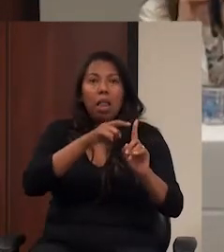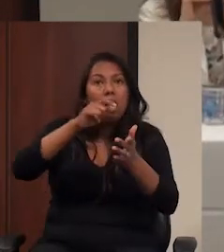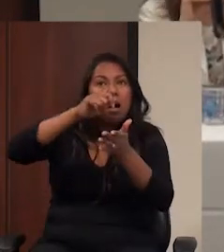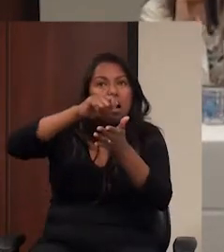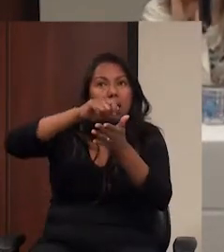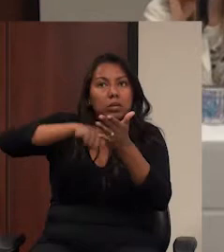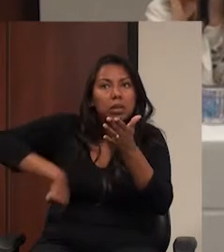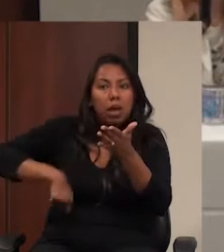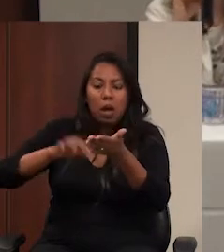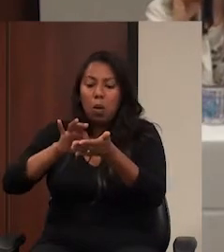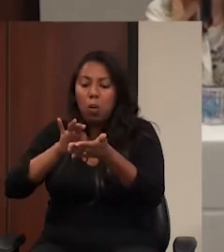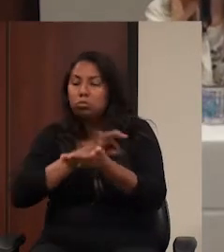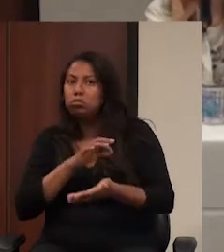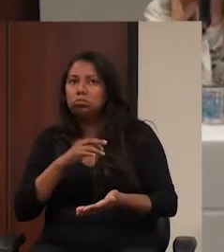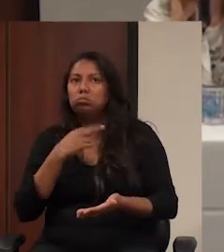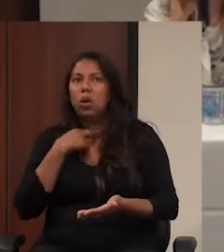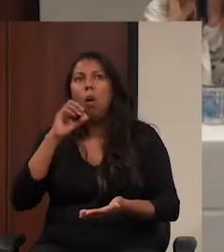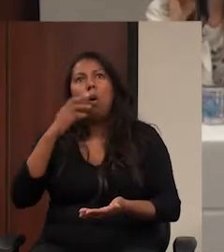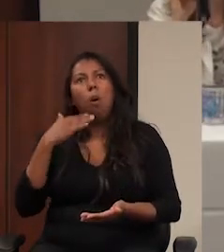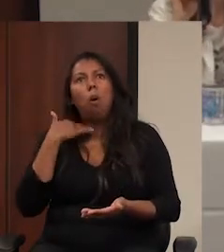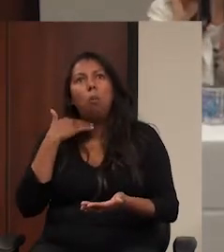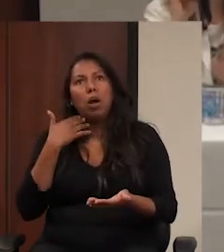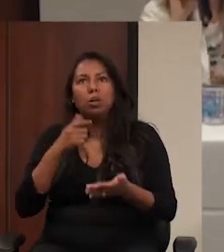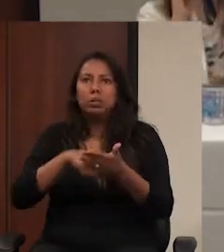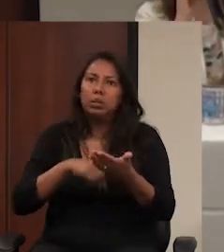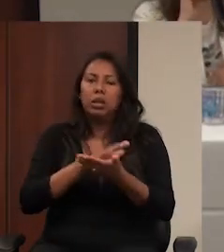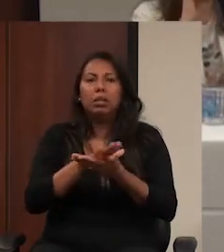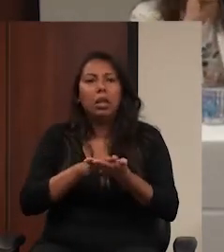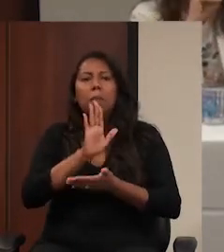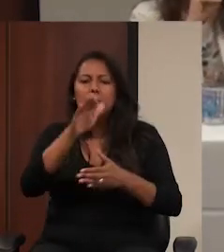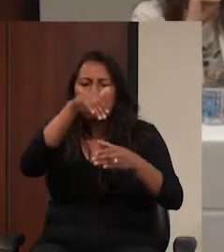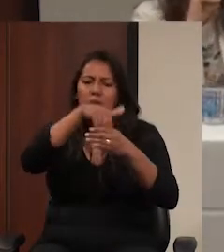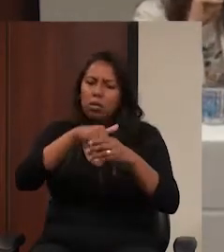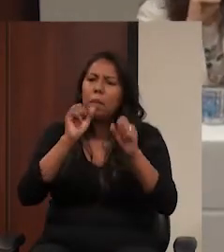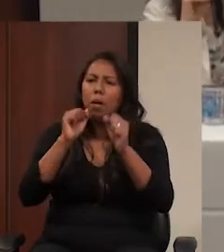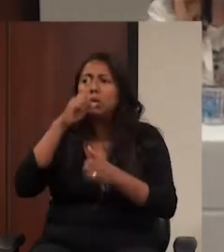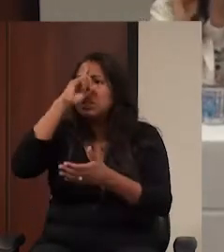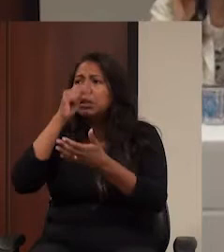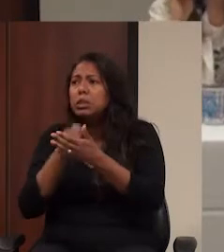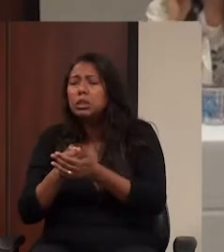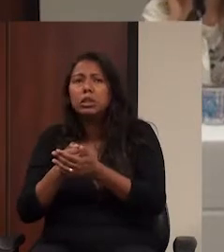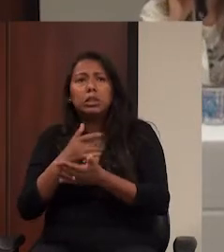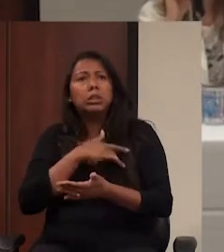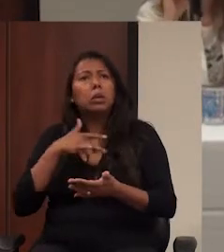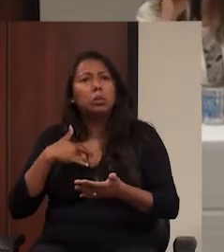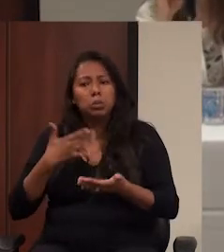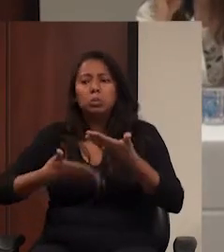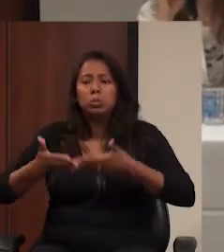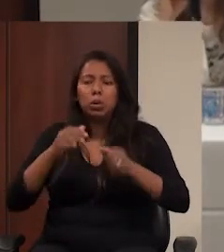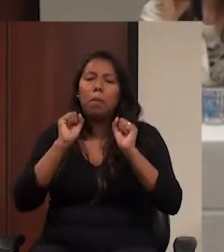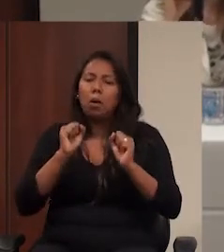mas tem preservados outros direitos. Então pode votar, pode decidir sobre tratamentos médicos, bem como ficou aqui a nossa